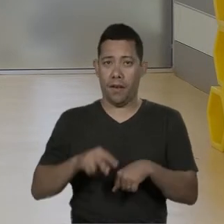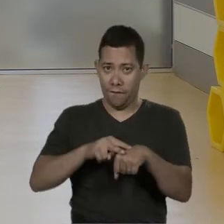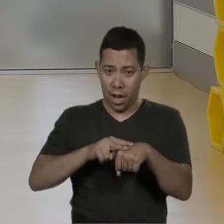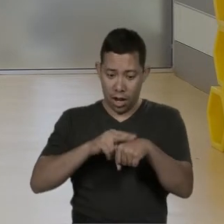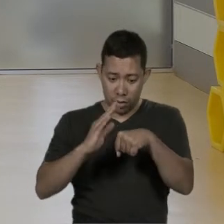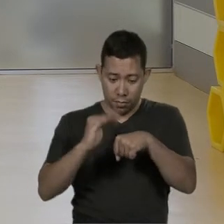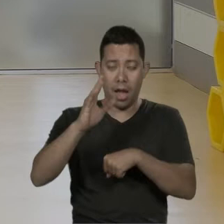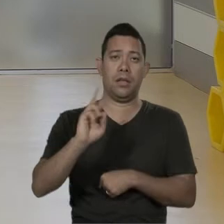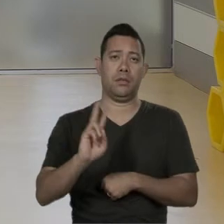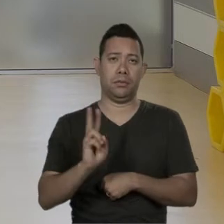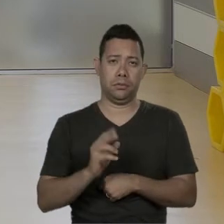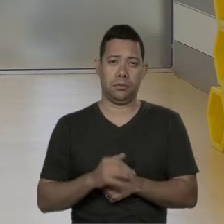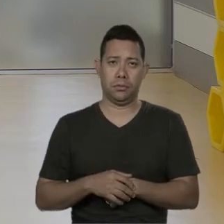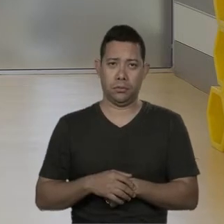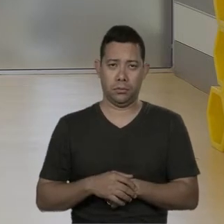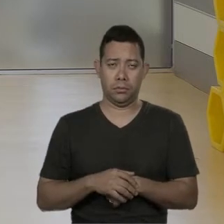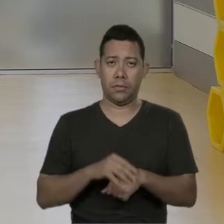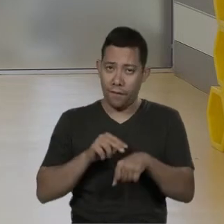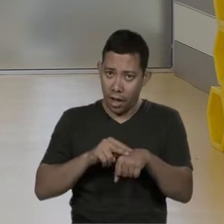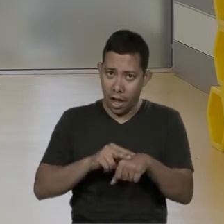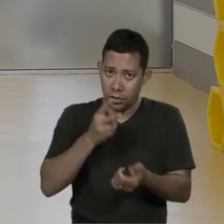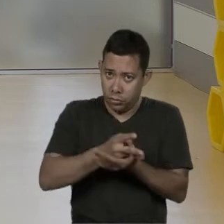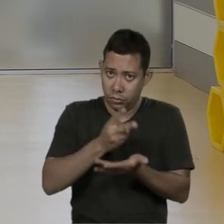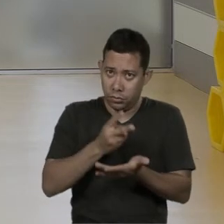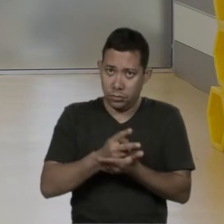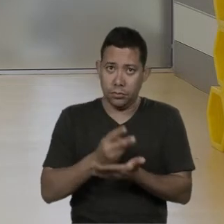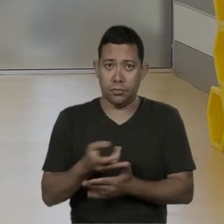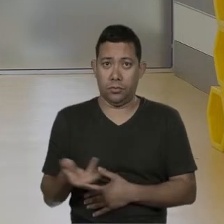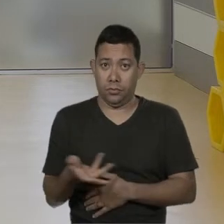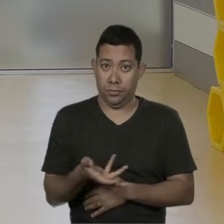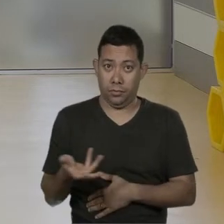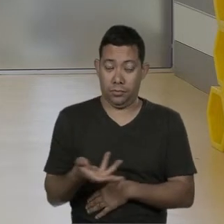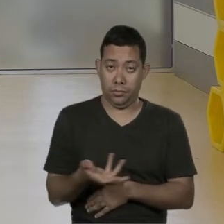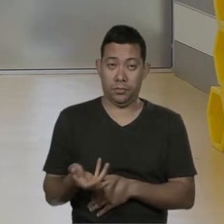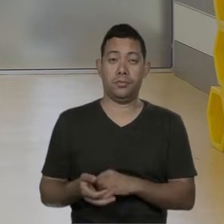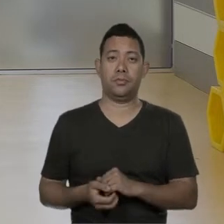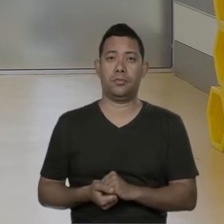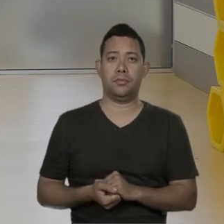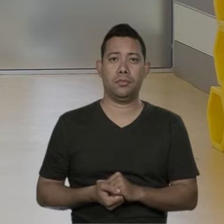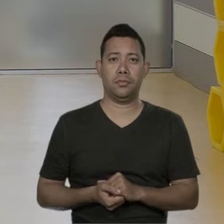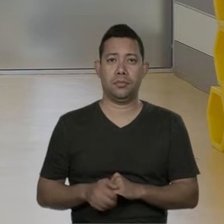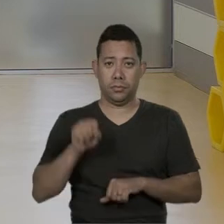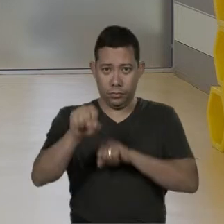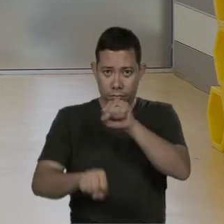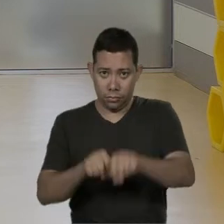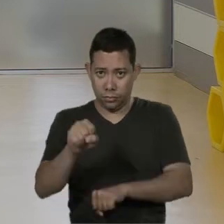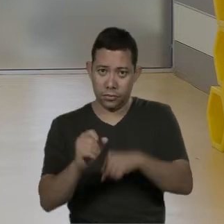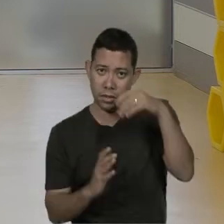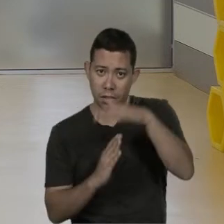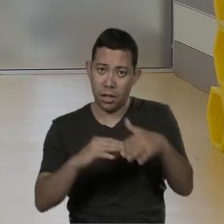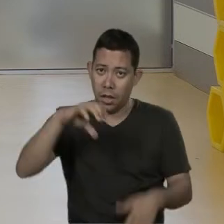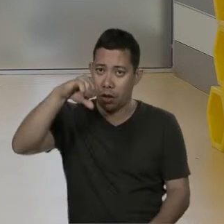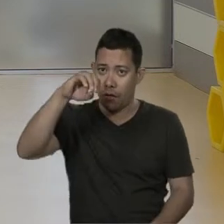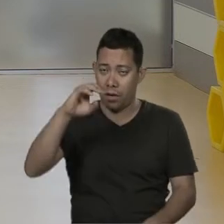verde. Bora na 2? Começa a acelerar um pouquinho e vem. Até 90